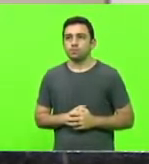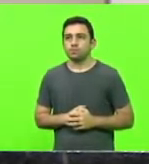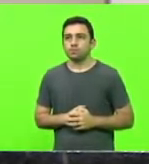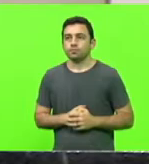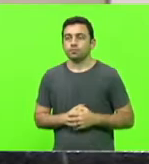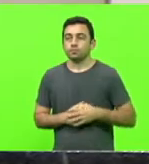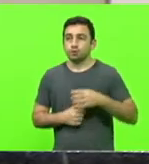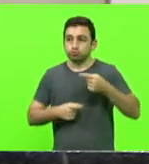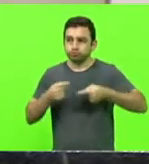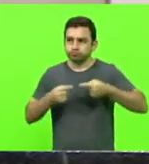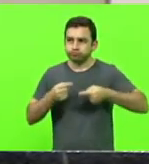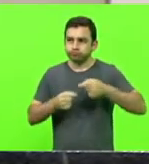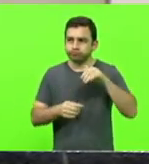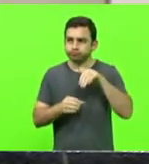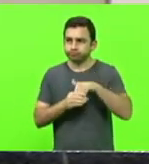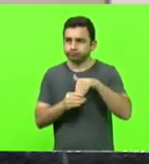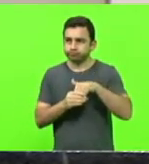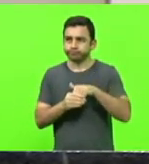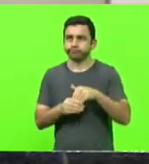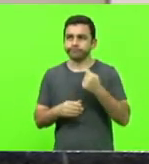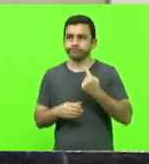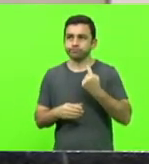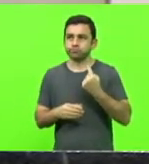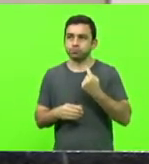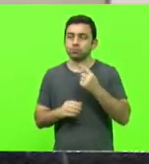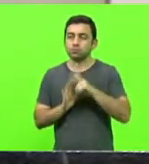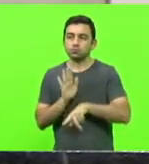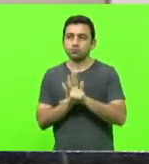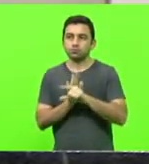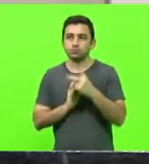Discussão e votação em turno único do projeto de lei